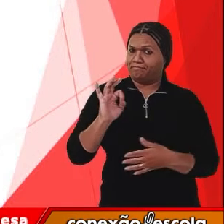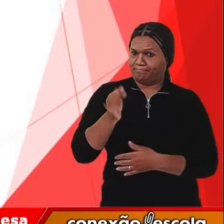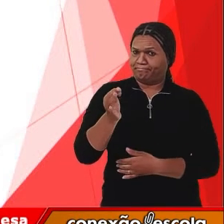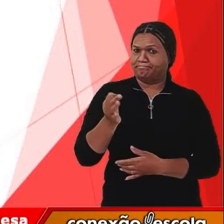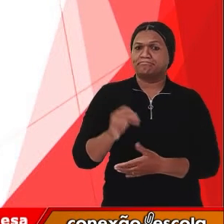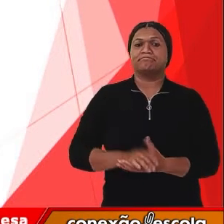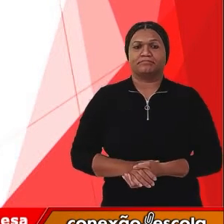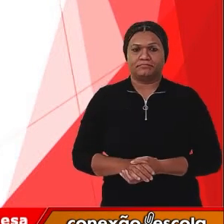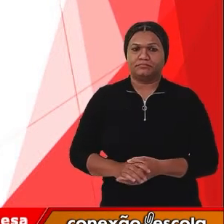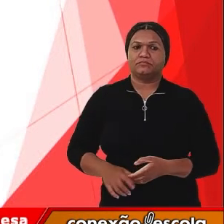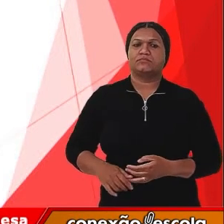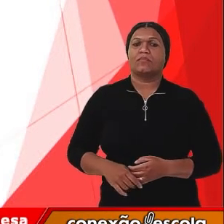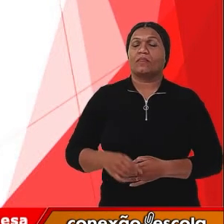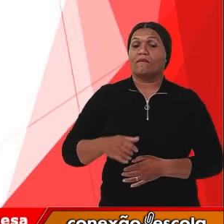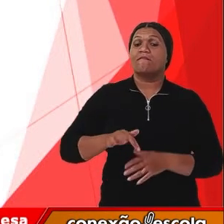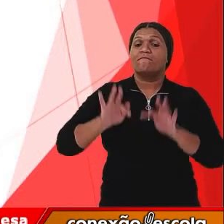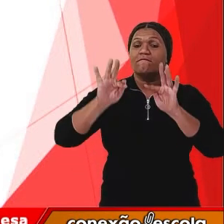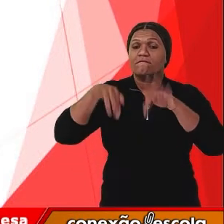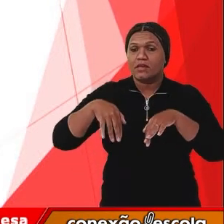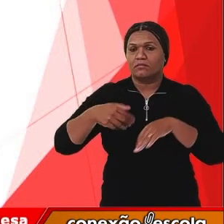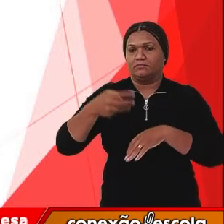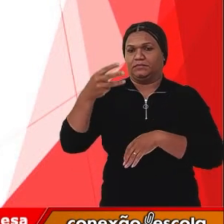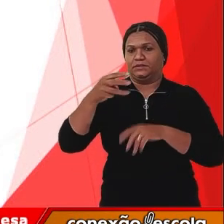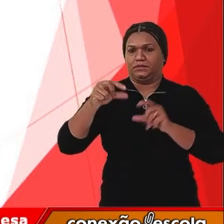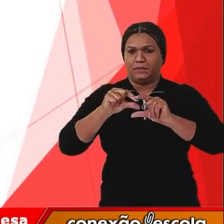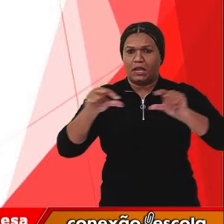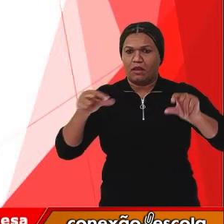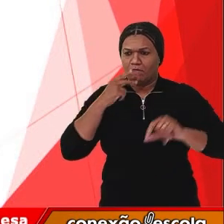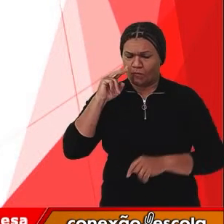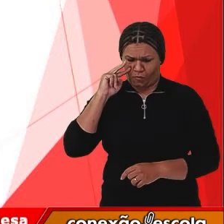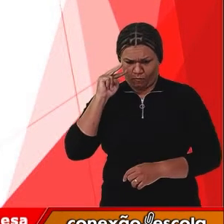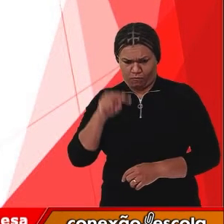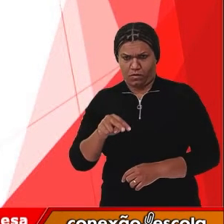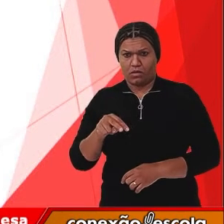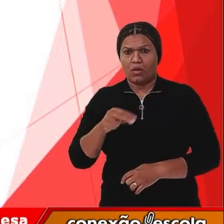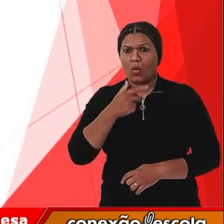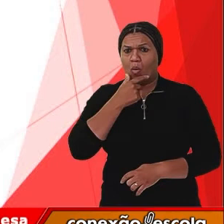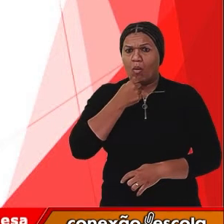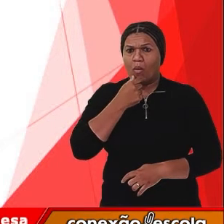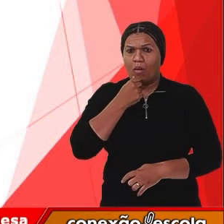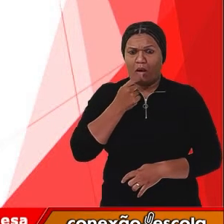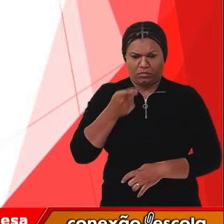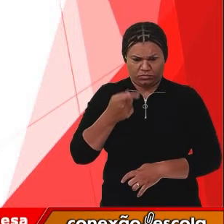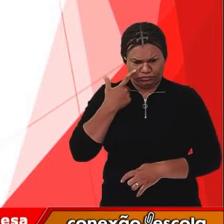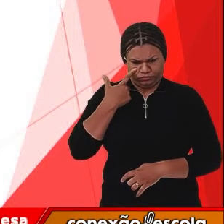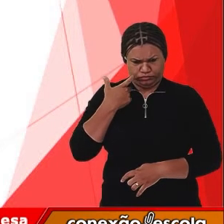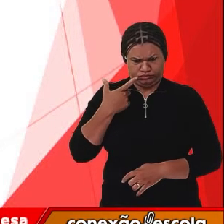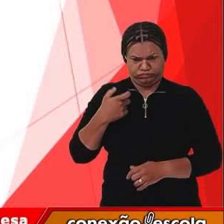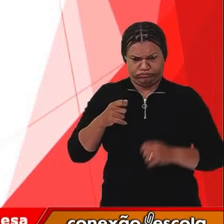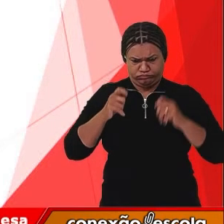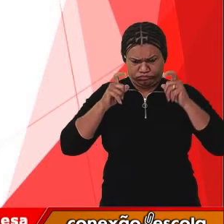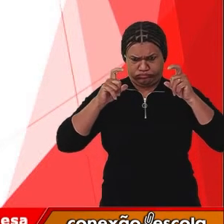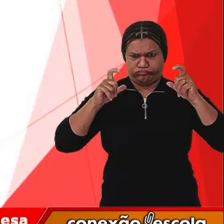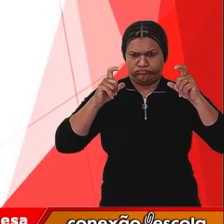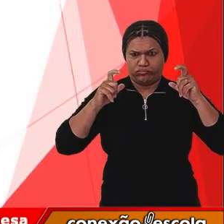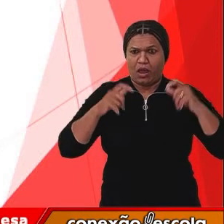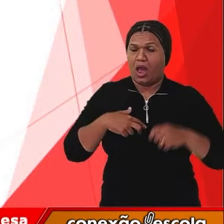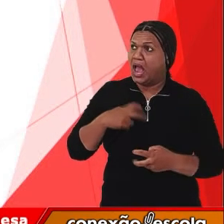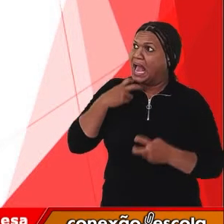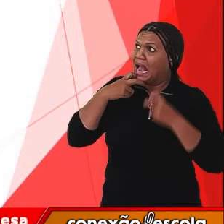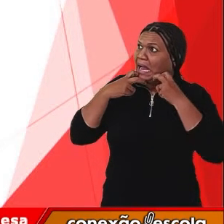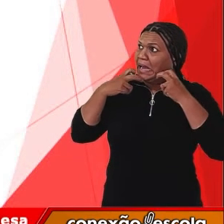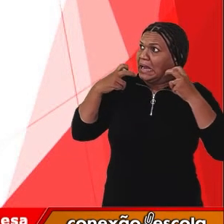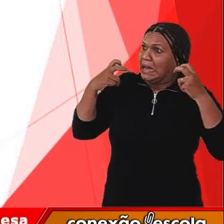no final do terceiro parágrafo é dito que ela Olhava O Homem de maneira interessada e ela ainda